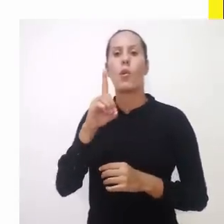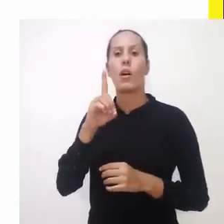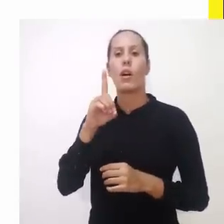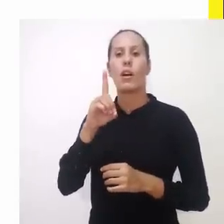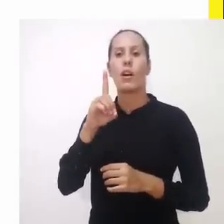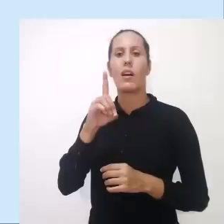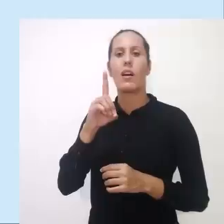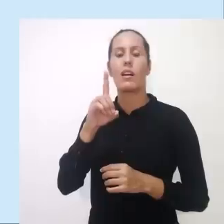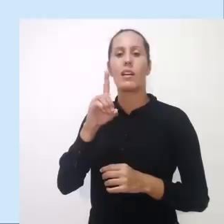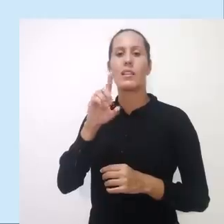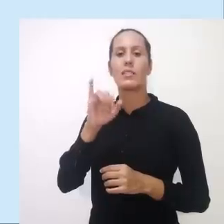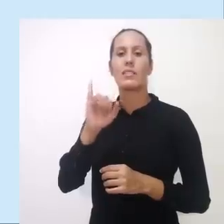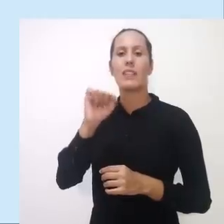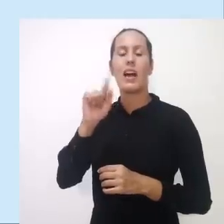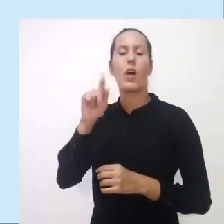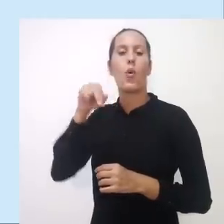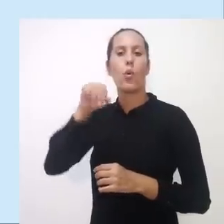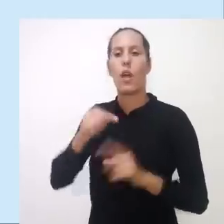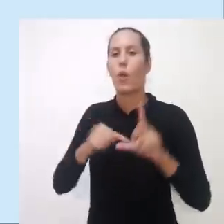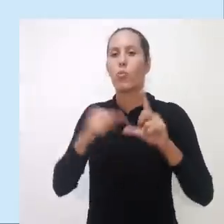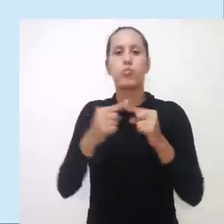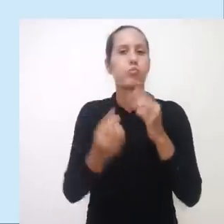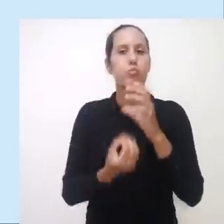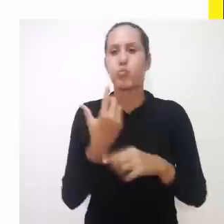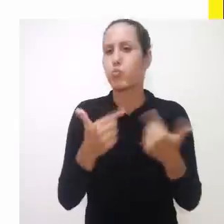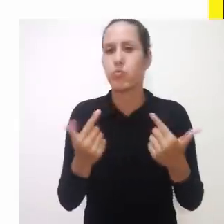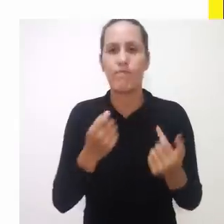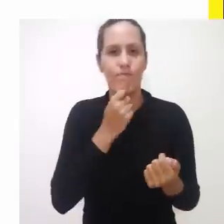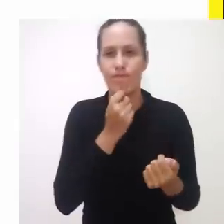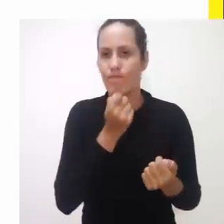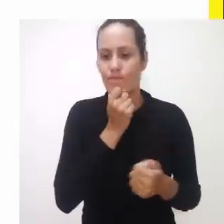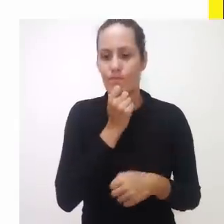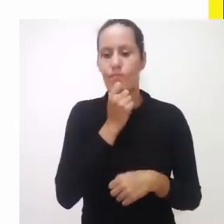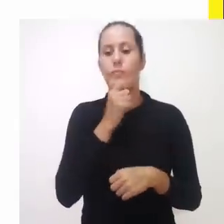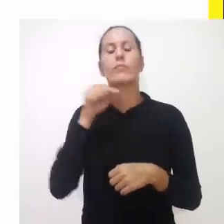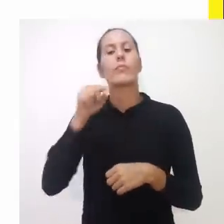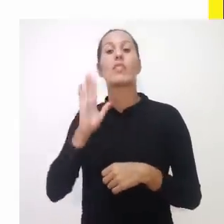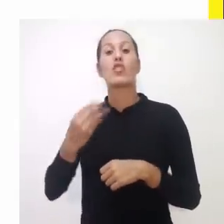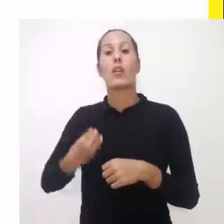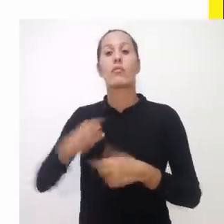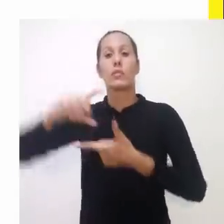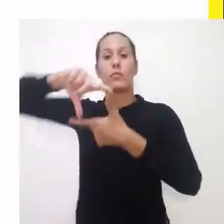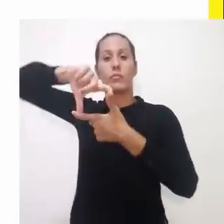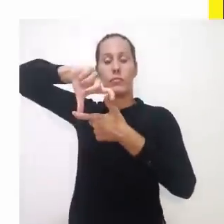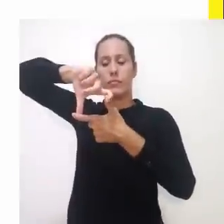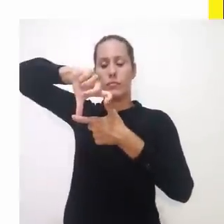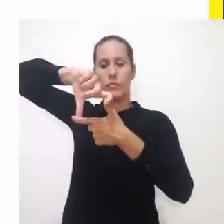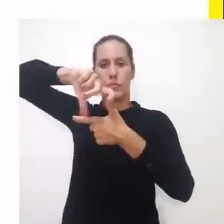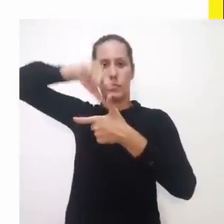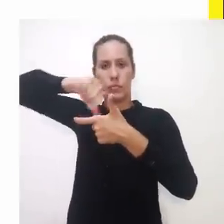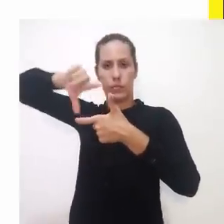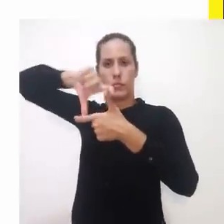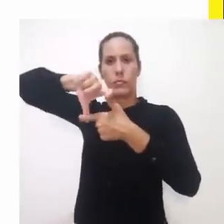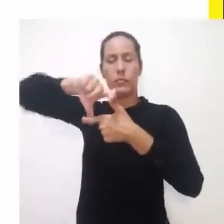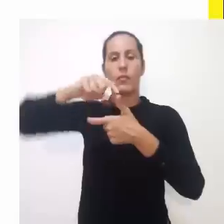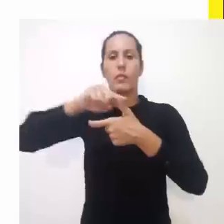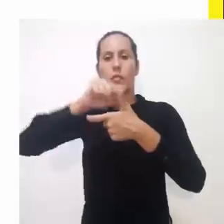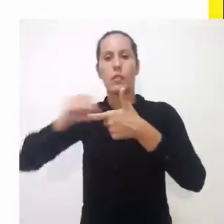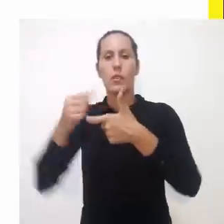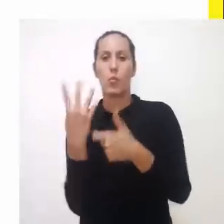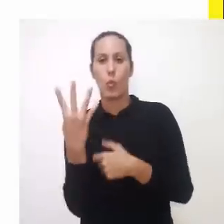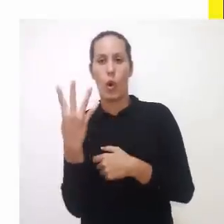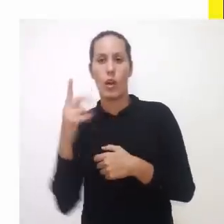diagonal, ok? E agora vamos ver um polígono com 4 lados, que é chamado de quadrilátero. Então, ó, tem 4